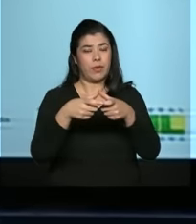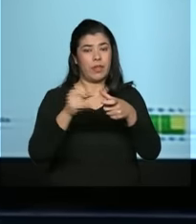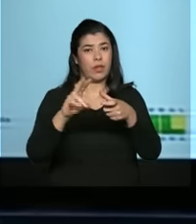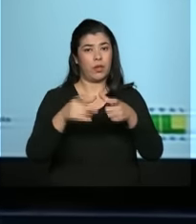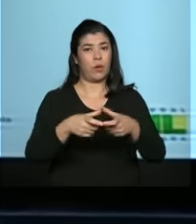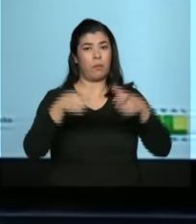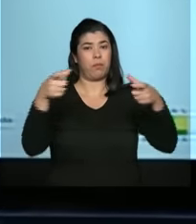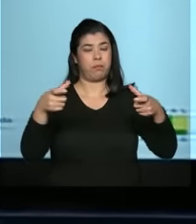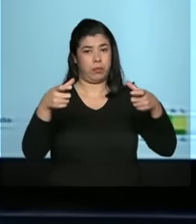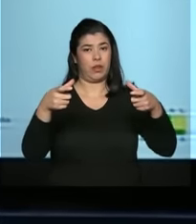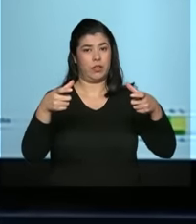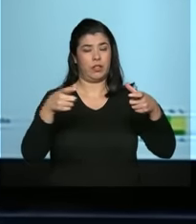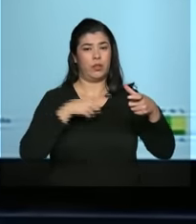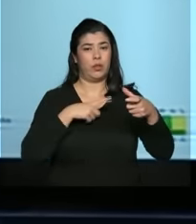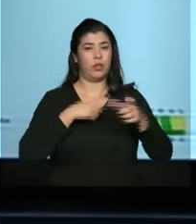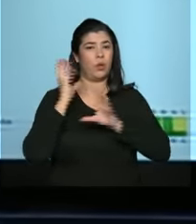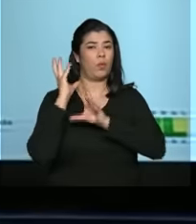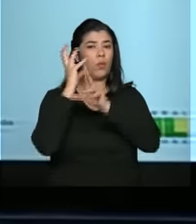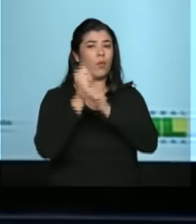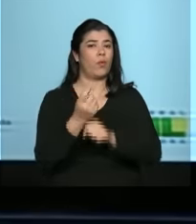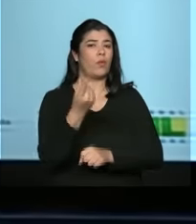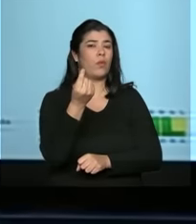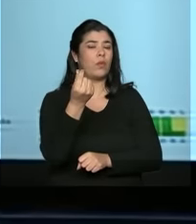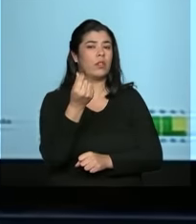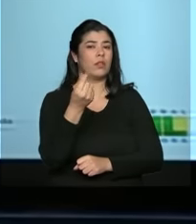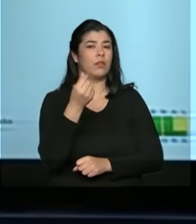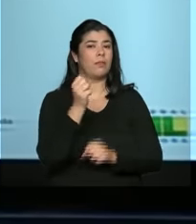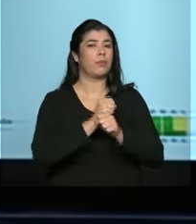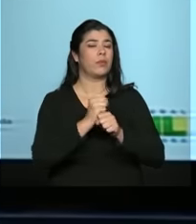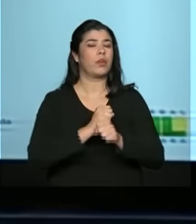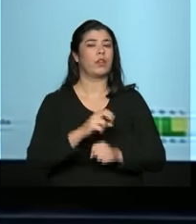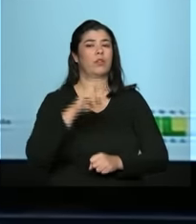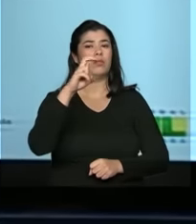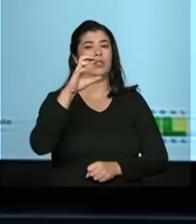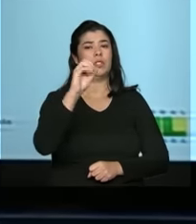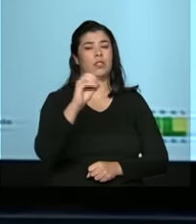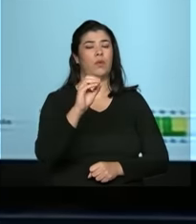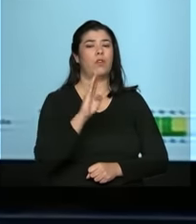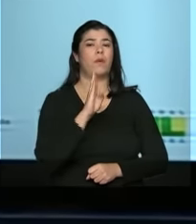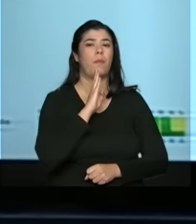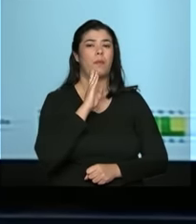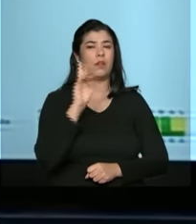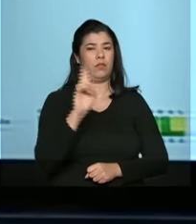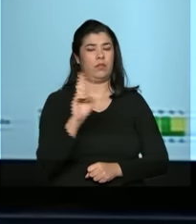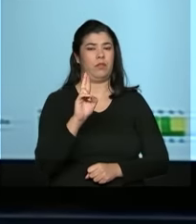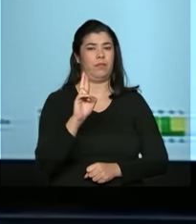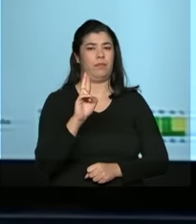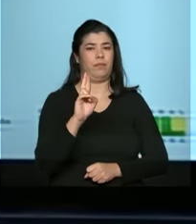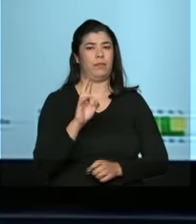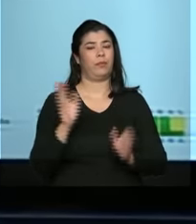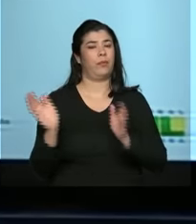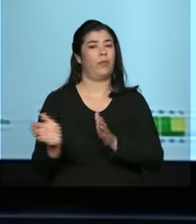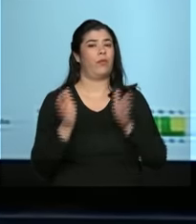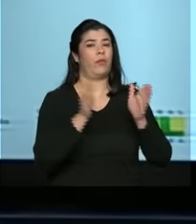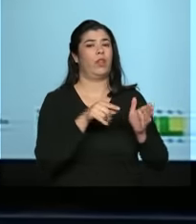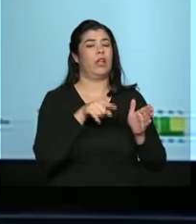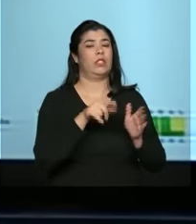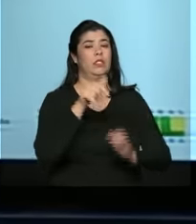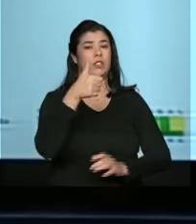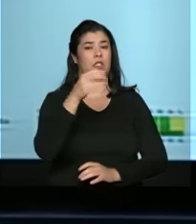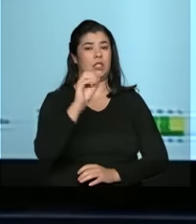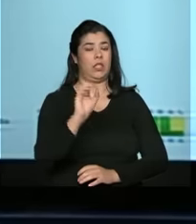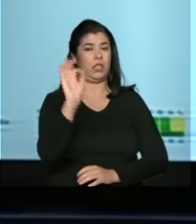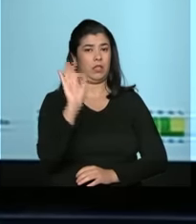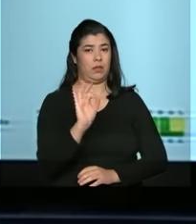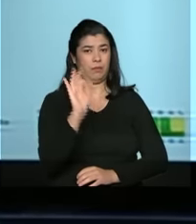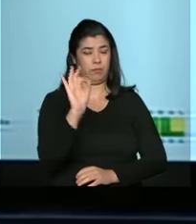tem um faturamento anual inferior a R 50 milhões deais os 10% eh